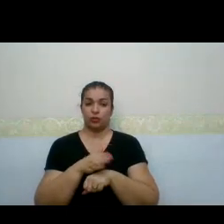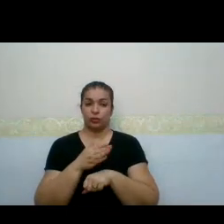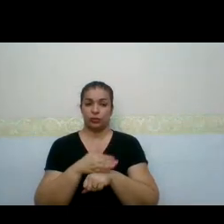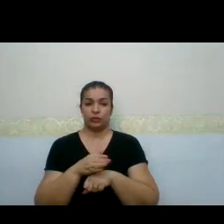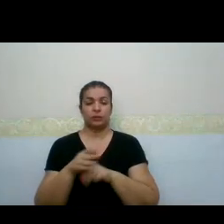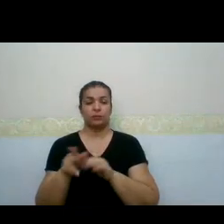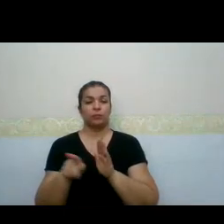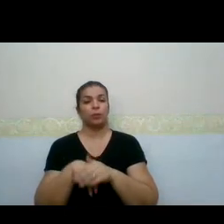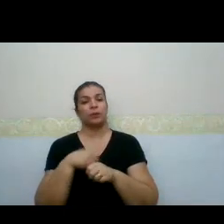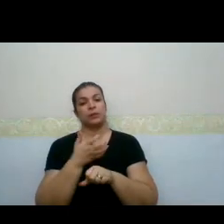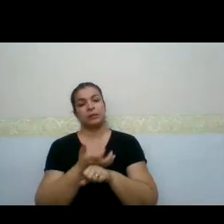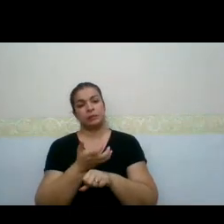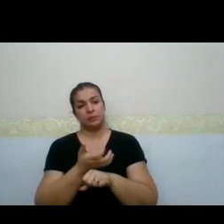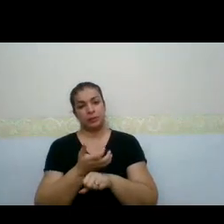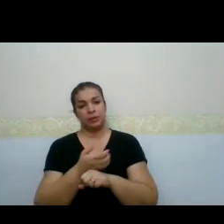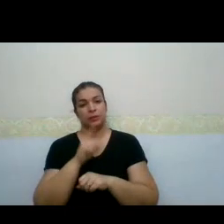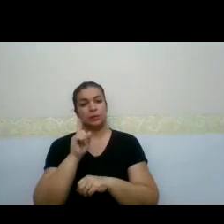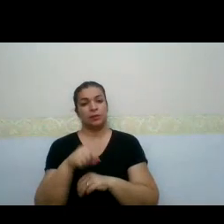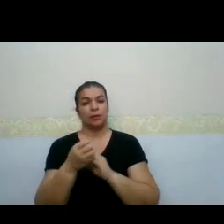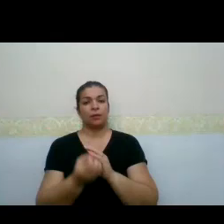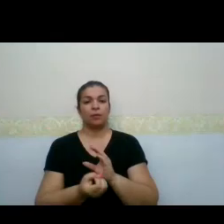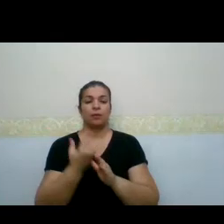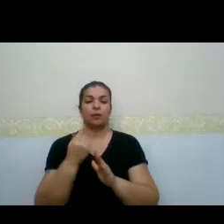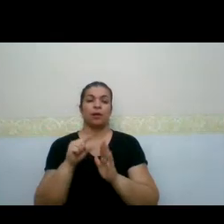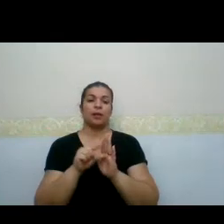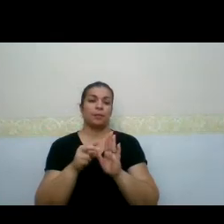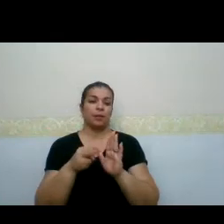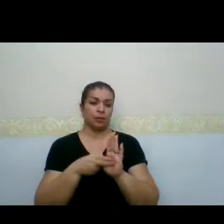disciplina, que é produzir a ementa.